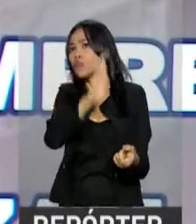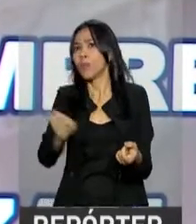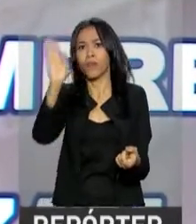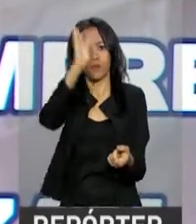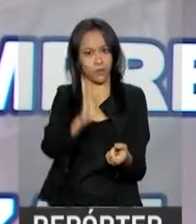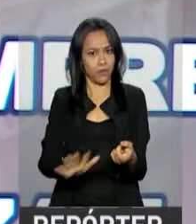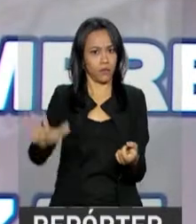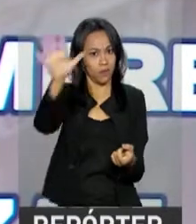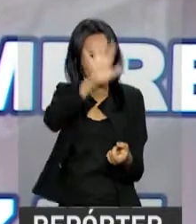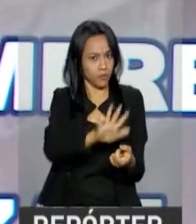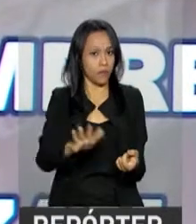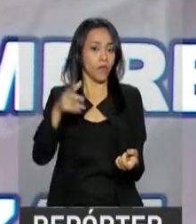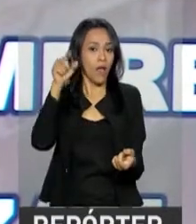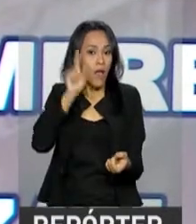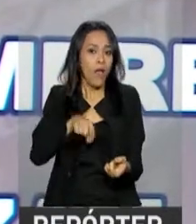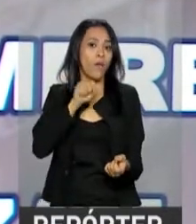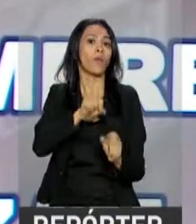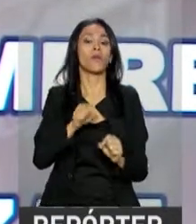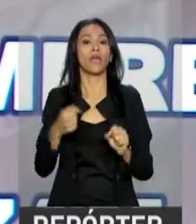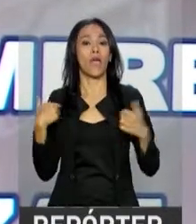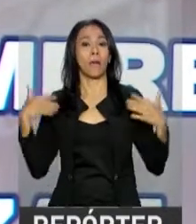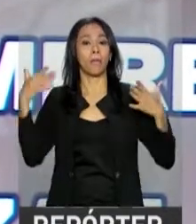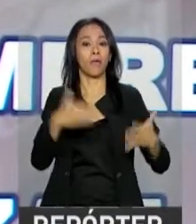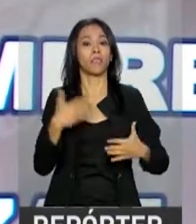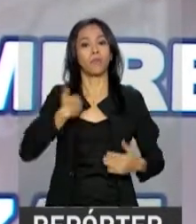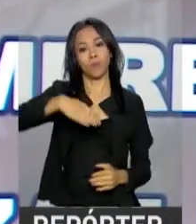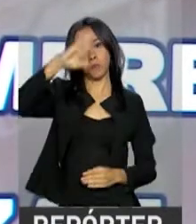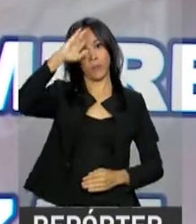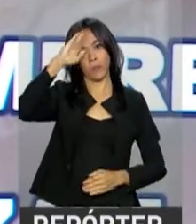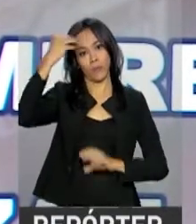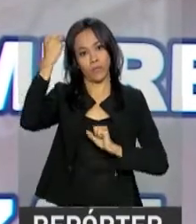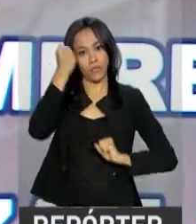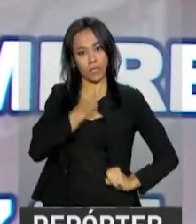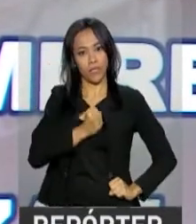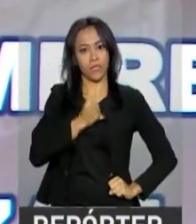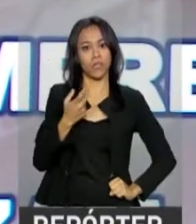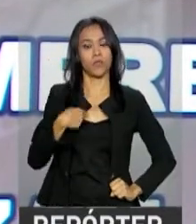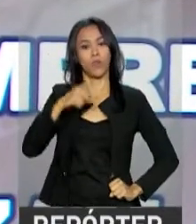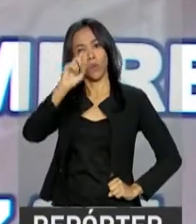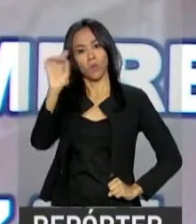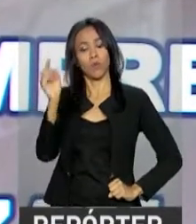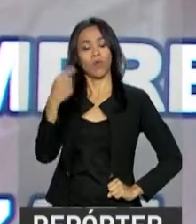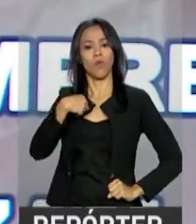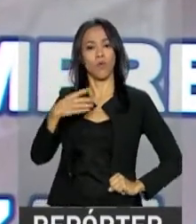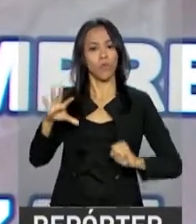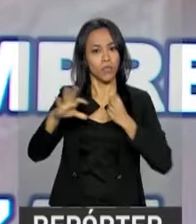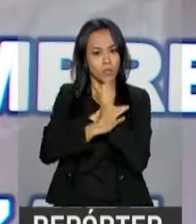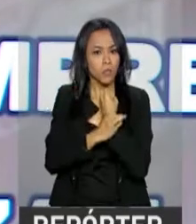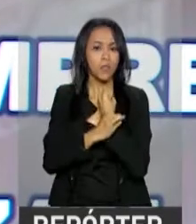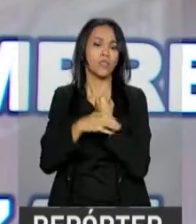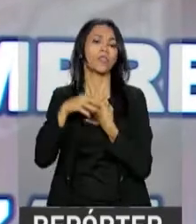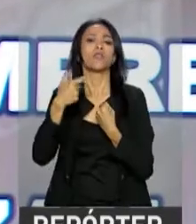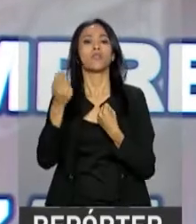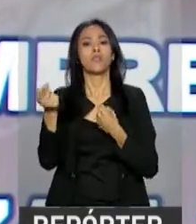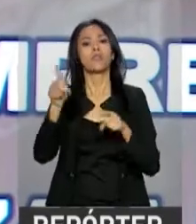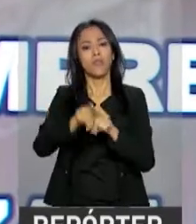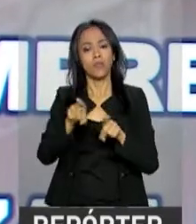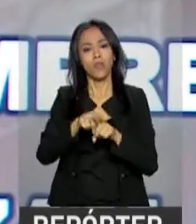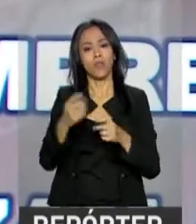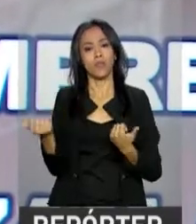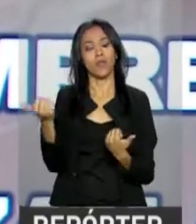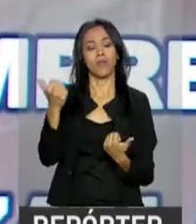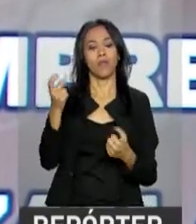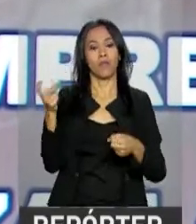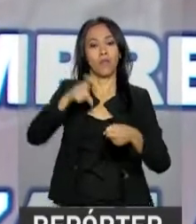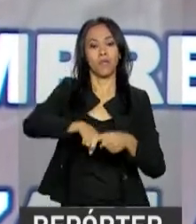interagência ou seja a participação do acesso brasileiro com os ovos de ordem segurança pública e agências fazendárias dos níveis federal e